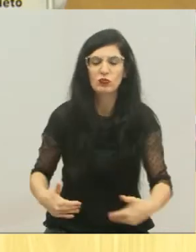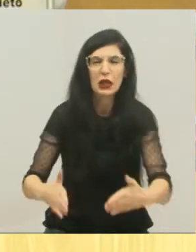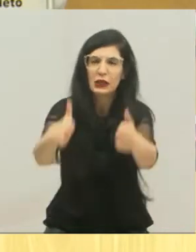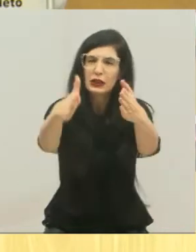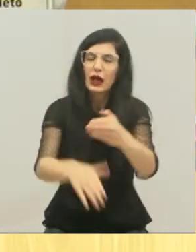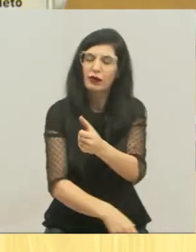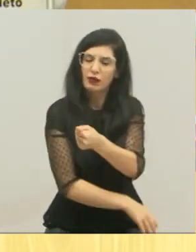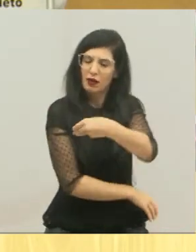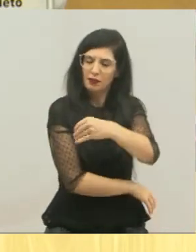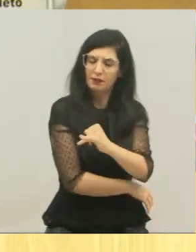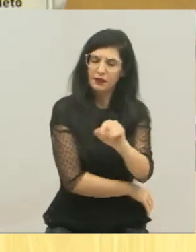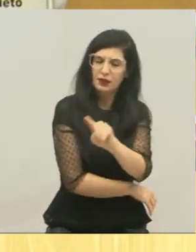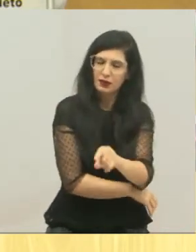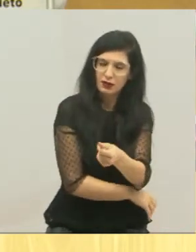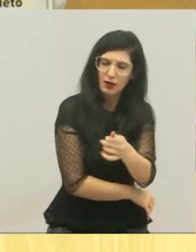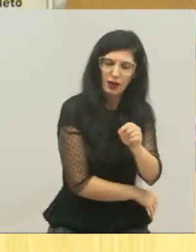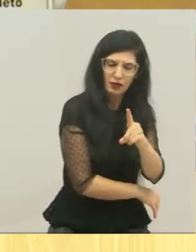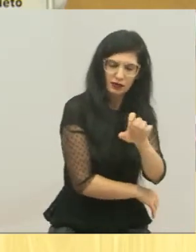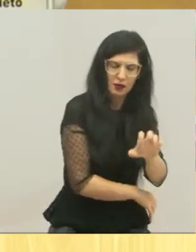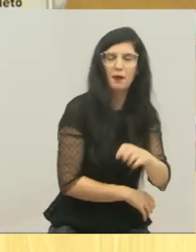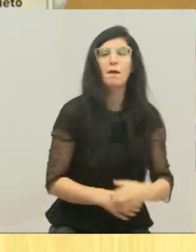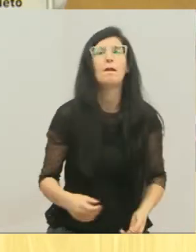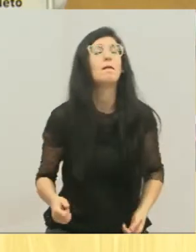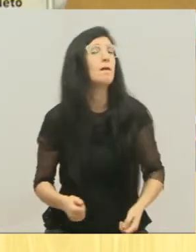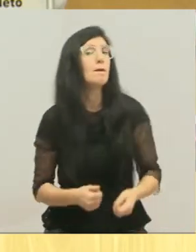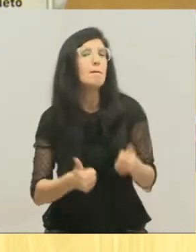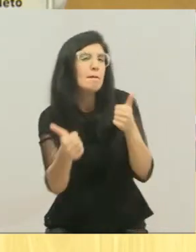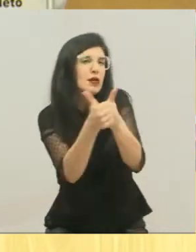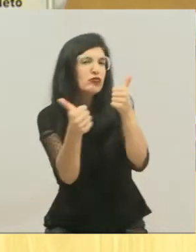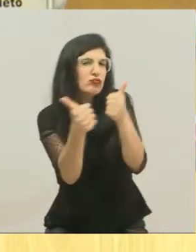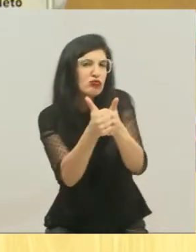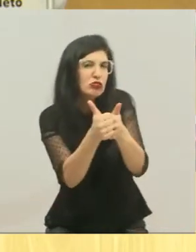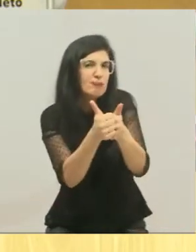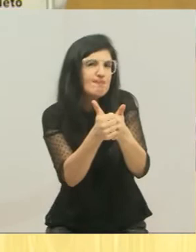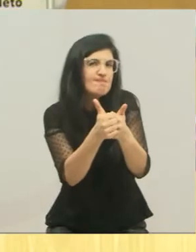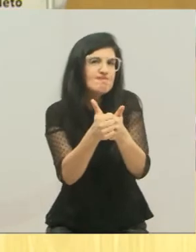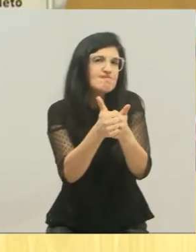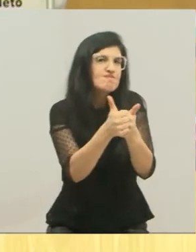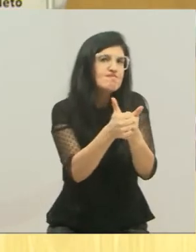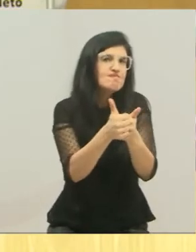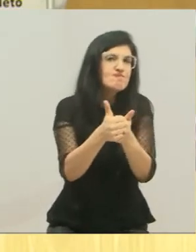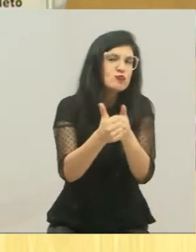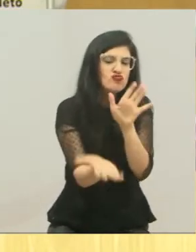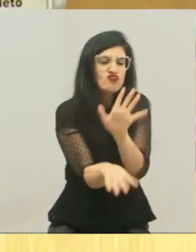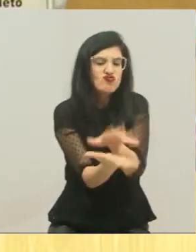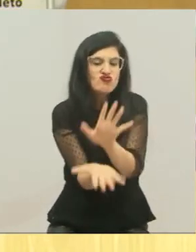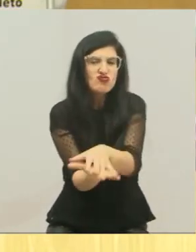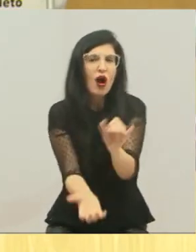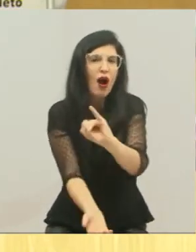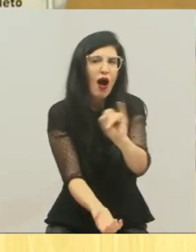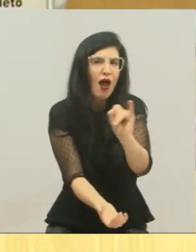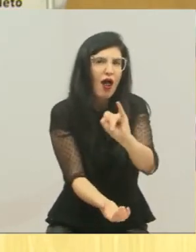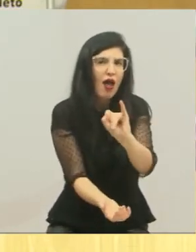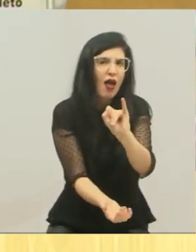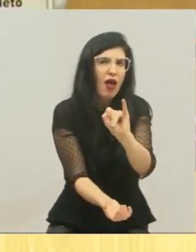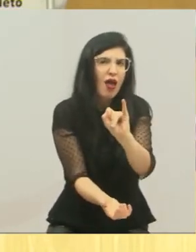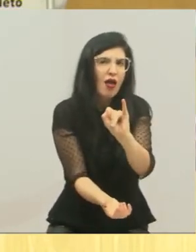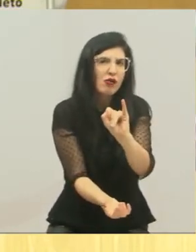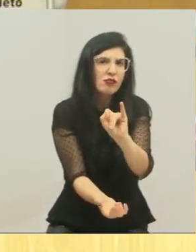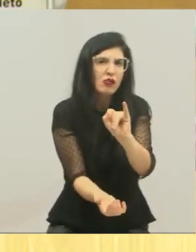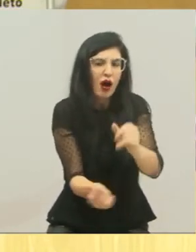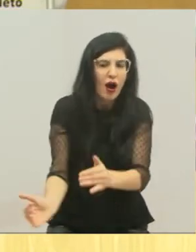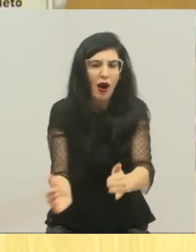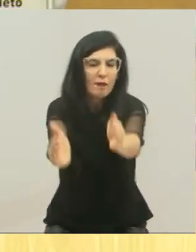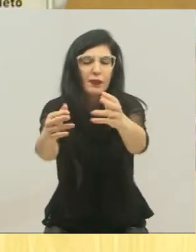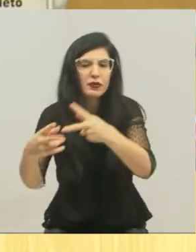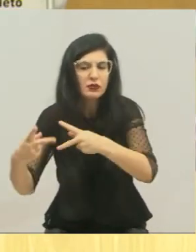Amizade, em região limítrofe entre os municípios de São José e Jacareí. Solicitamos contatos para que o secretário da Infraestrutura de São José dos